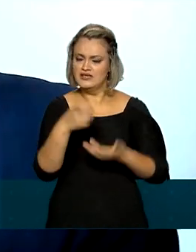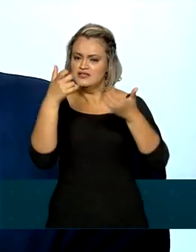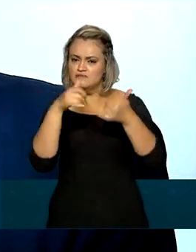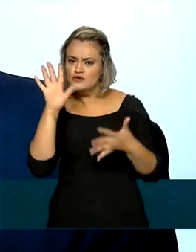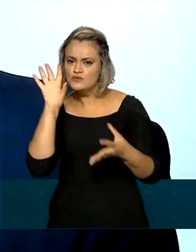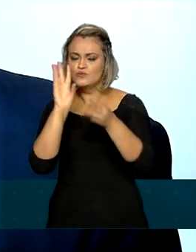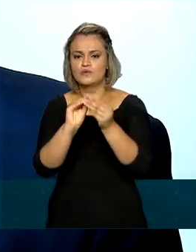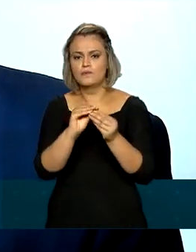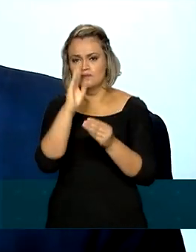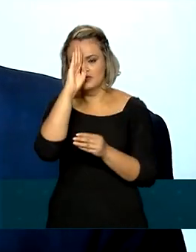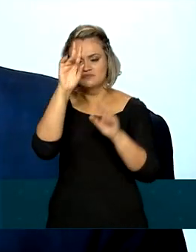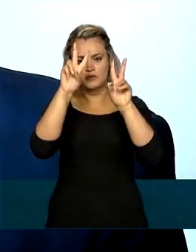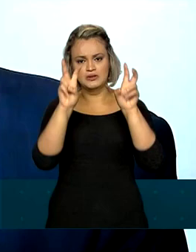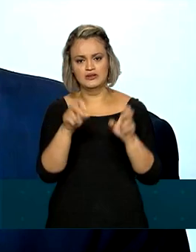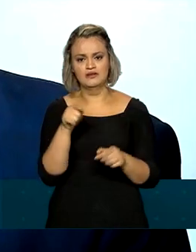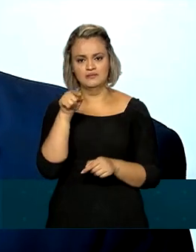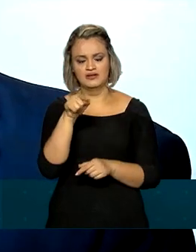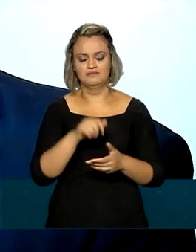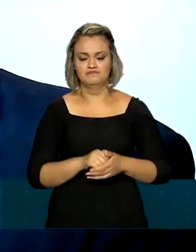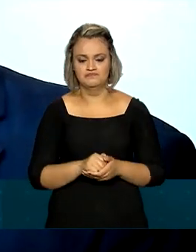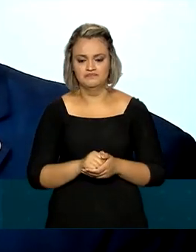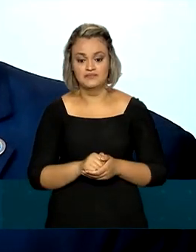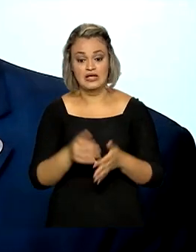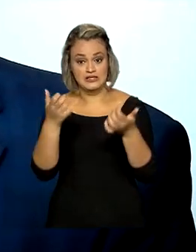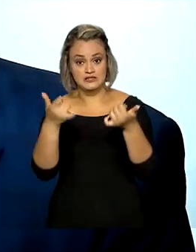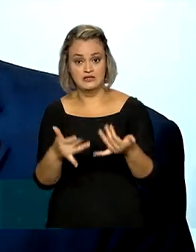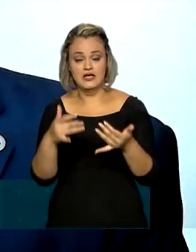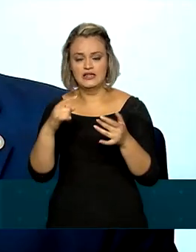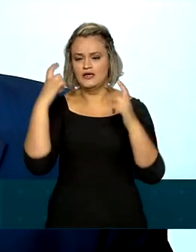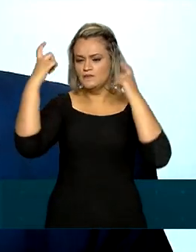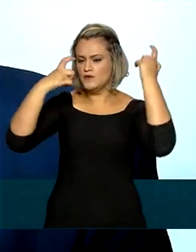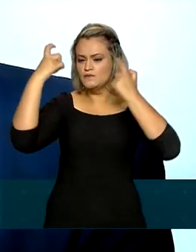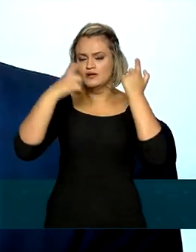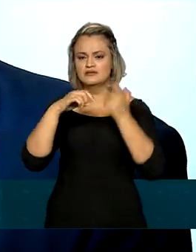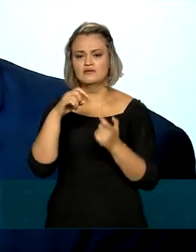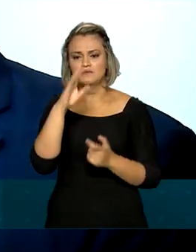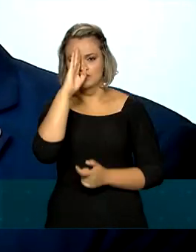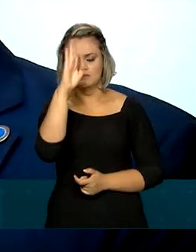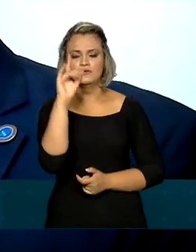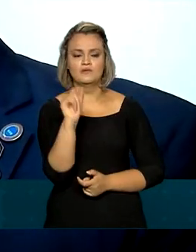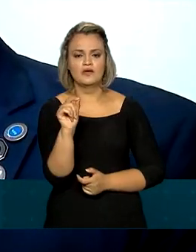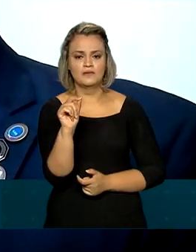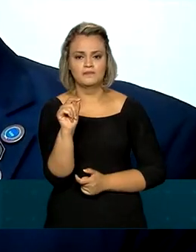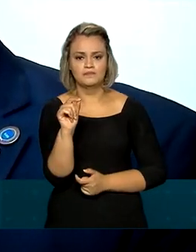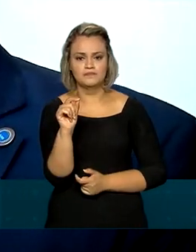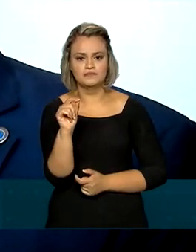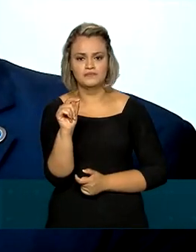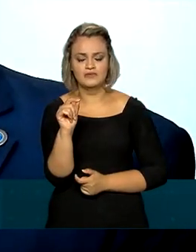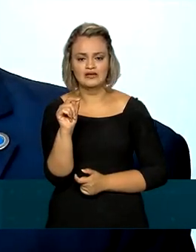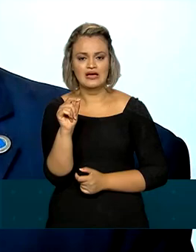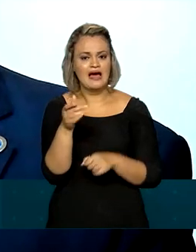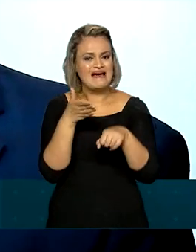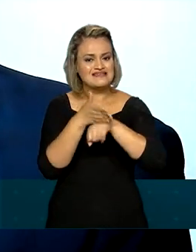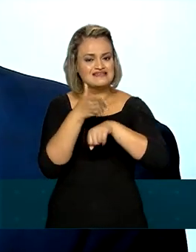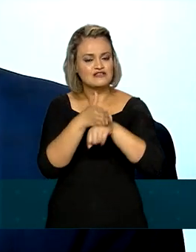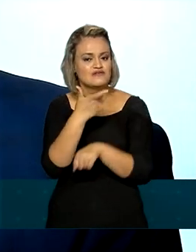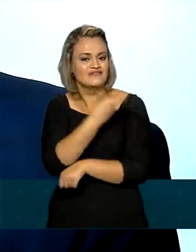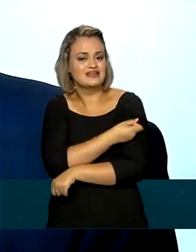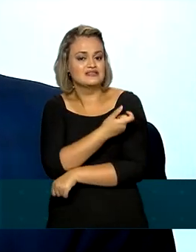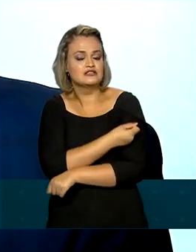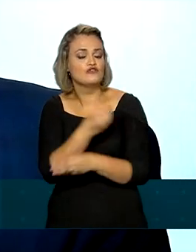os principais assuntos debatidos. Existe uma preocupação muito grande, primeiro, com esse aspecto de acesso à